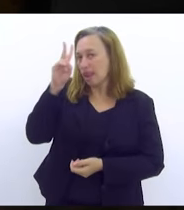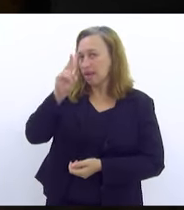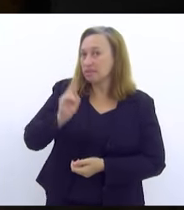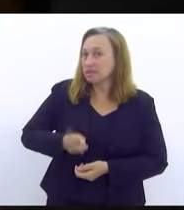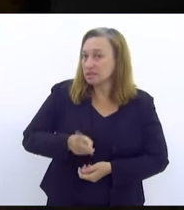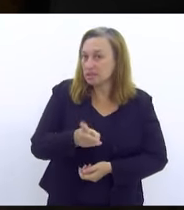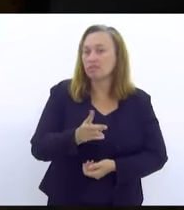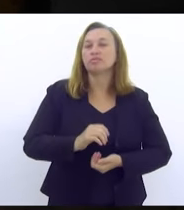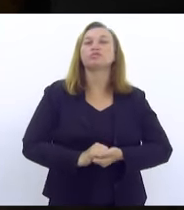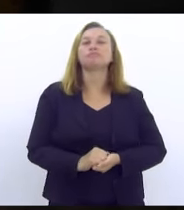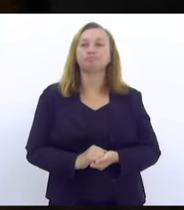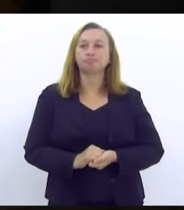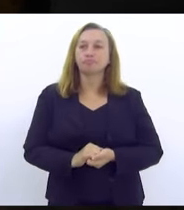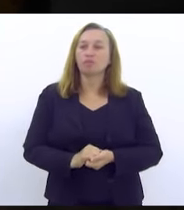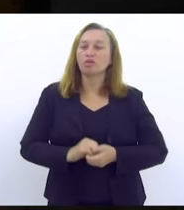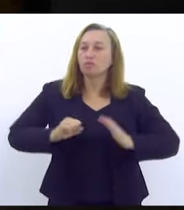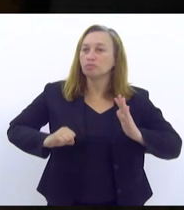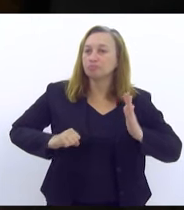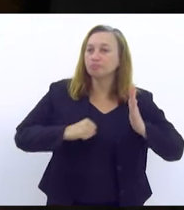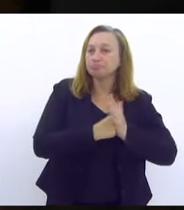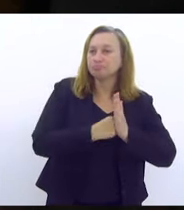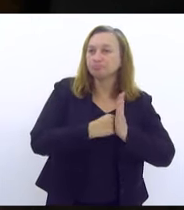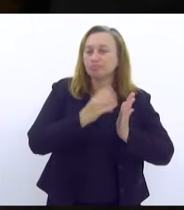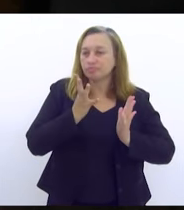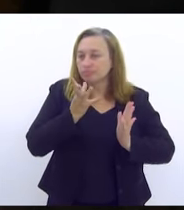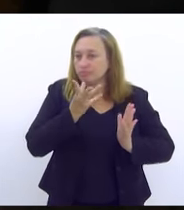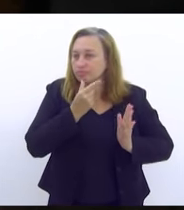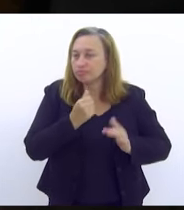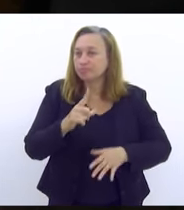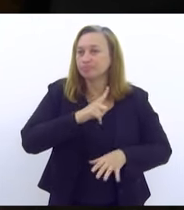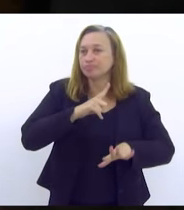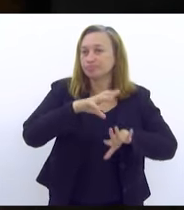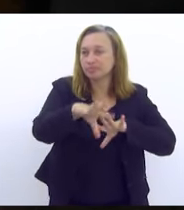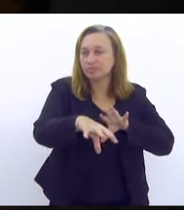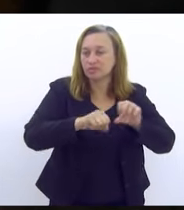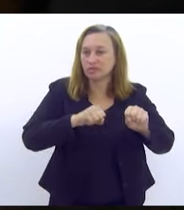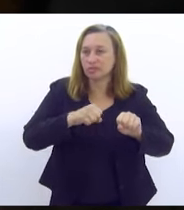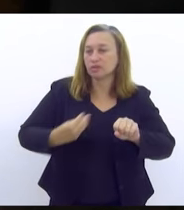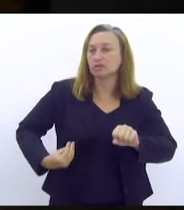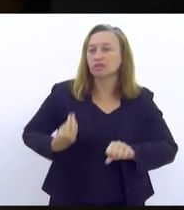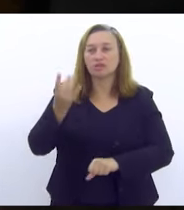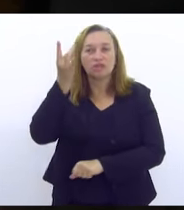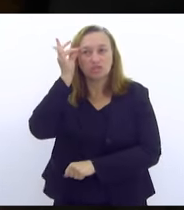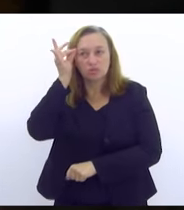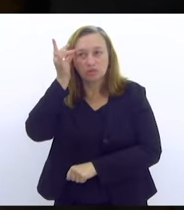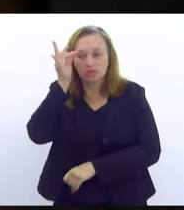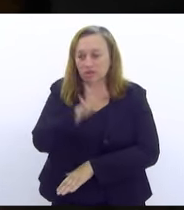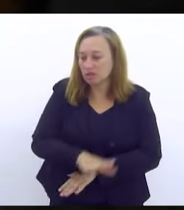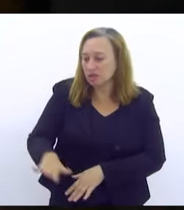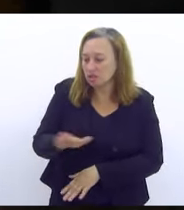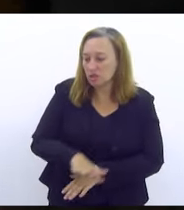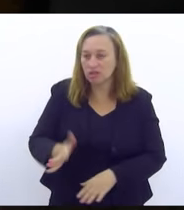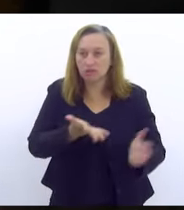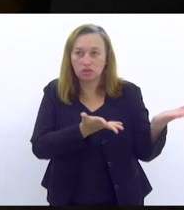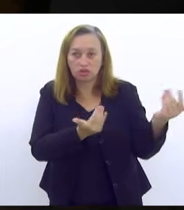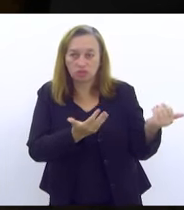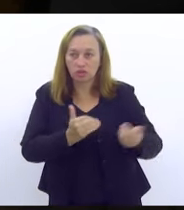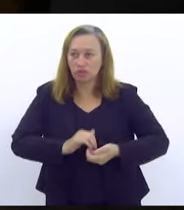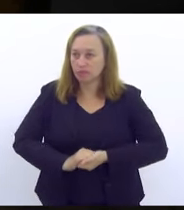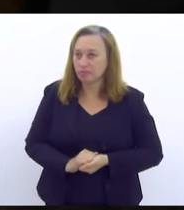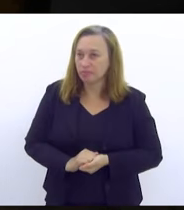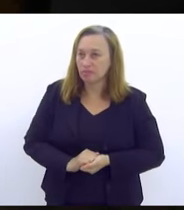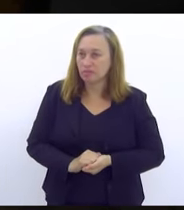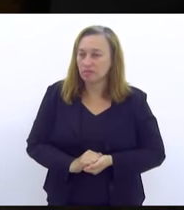sempre do impacto duradouro que tem a formação espiritual e moral das crianças e jovens.